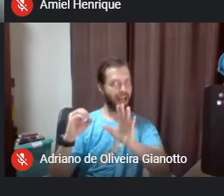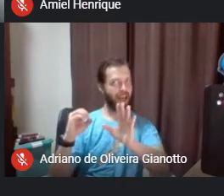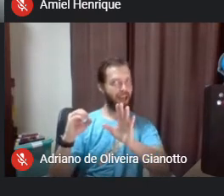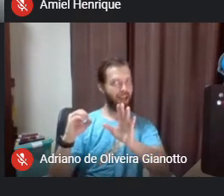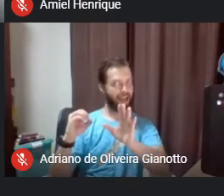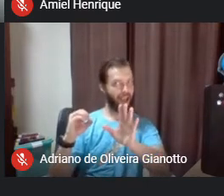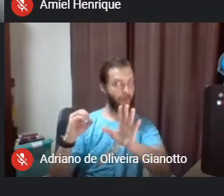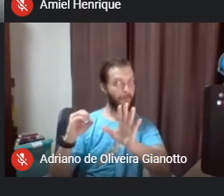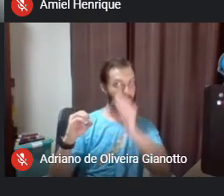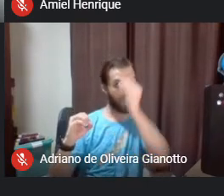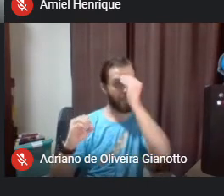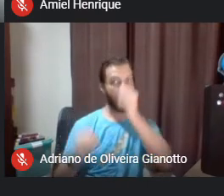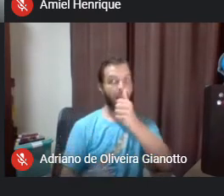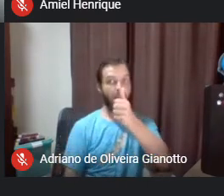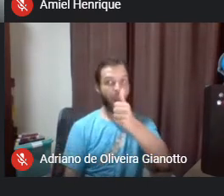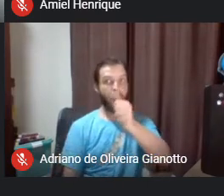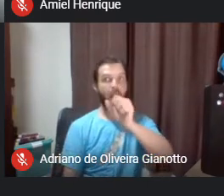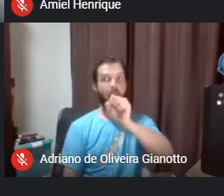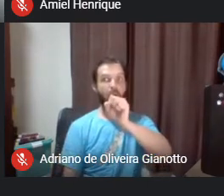das línguas de sinais.